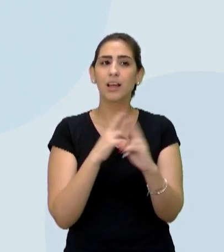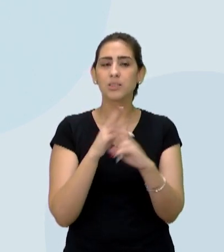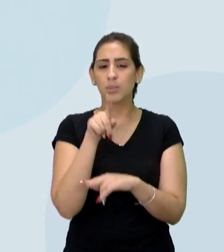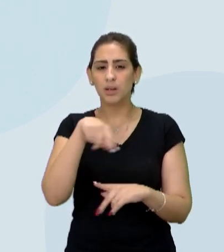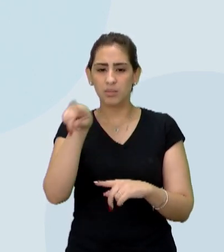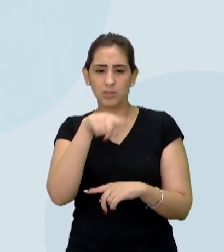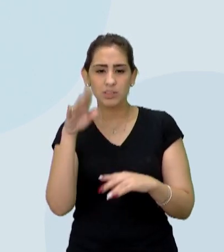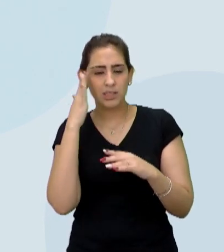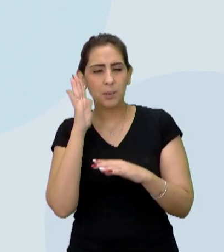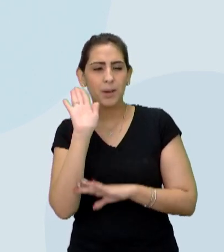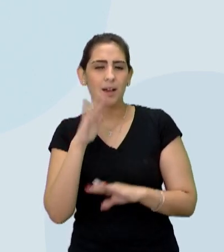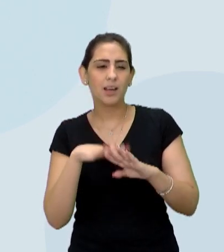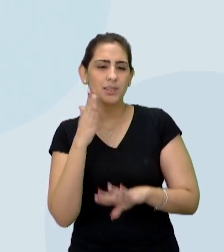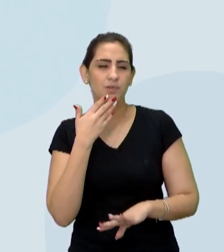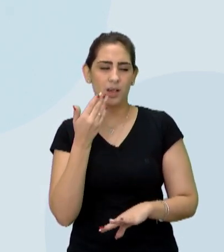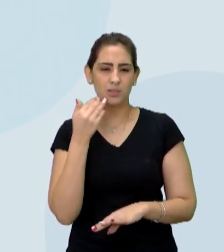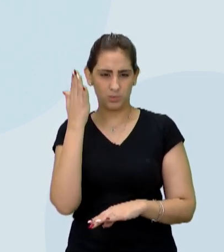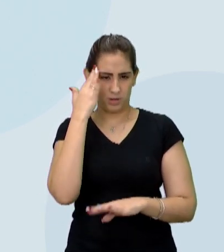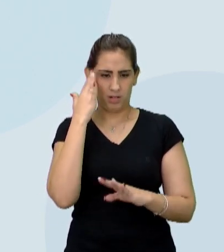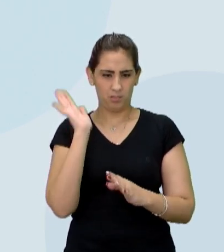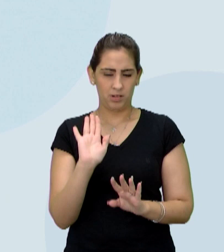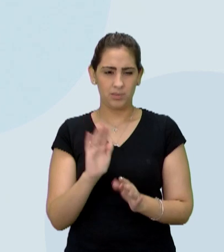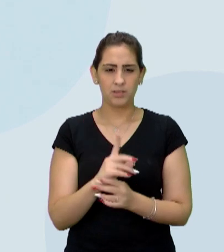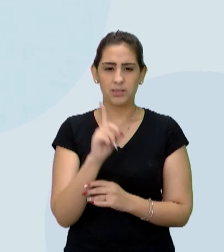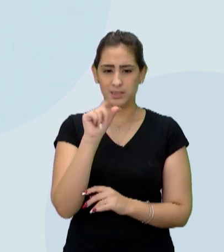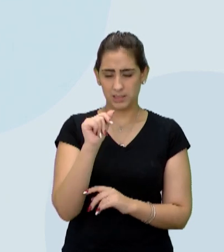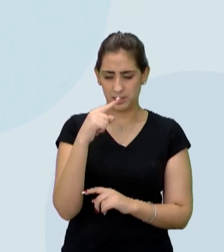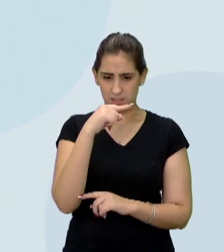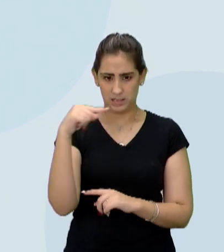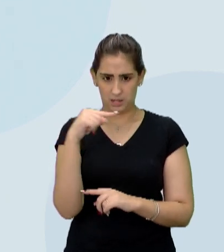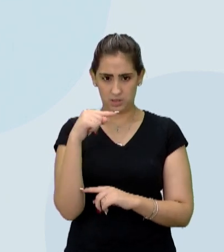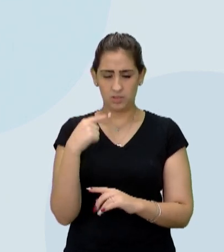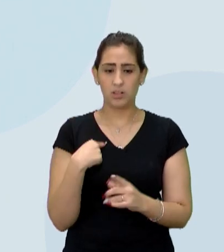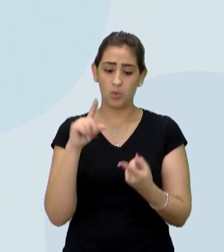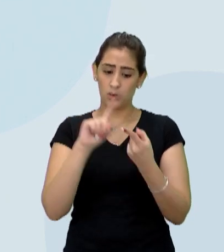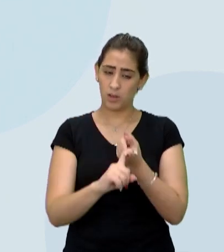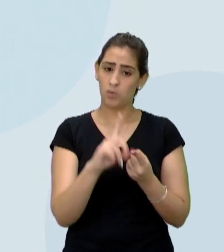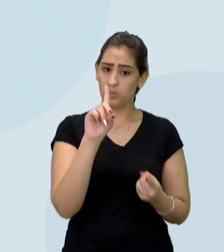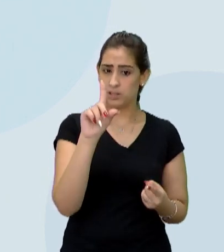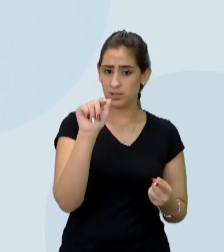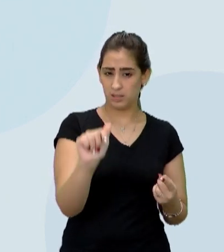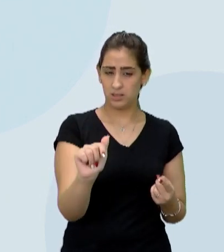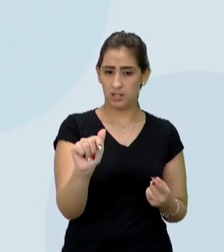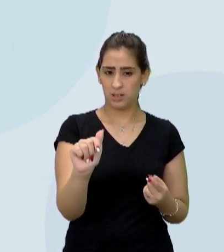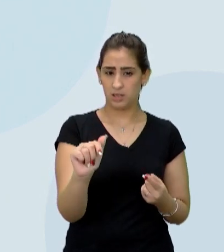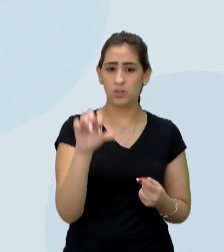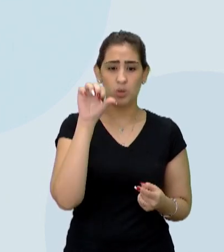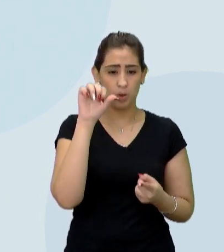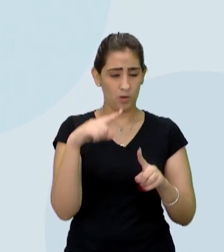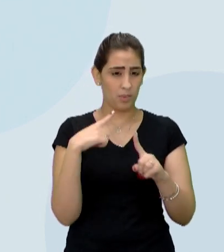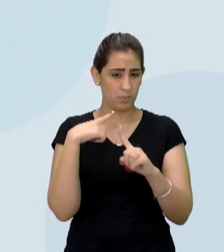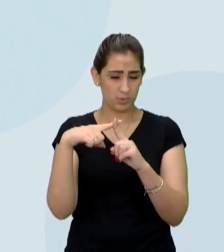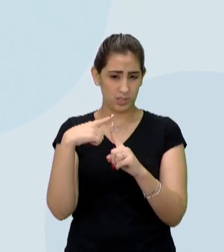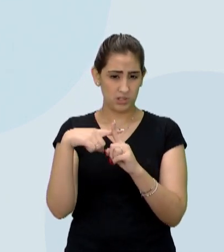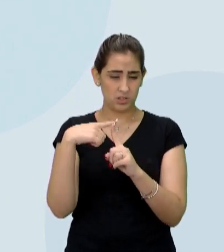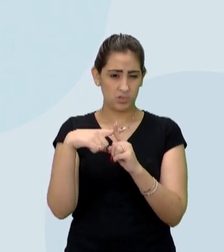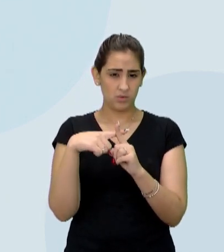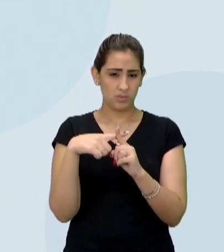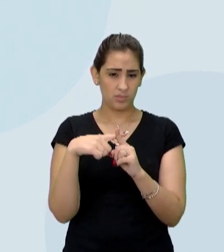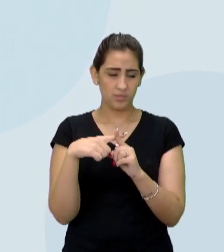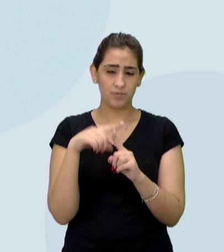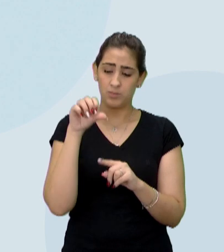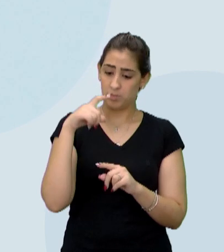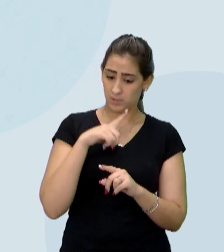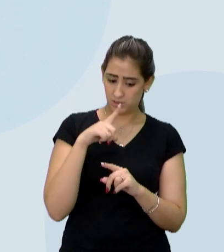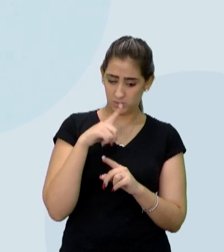mais fácil, tá bom? Então, como o 17 é negativo, eu devo 17. O 9 é positivo, se fosse dinheiro, eu